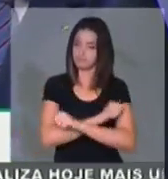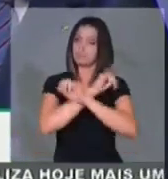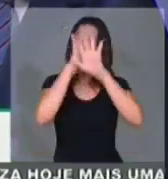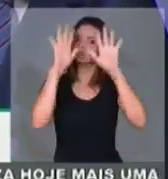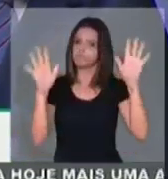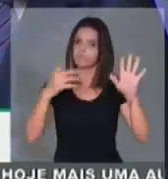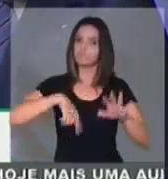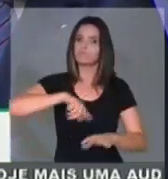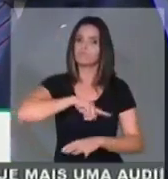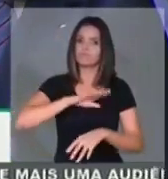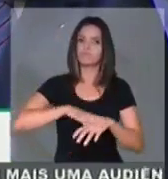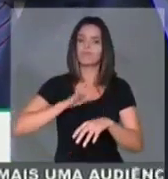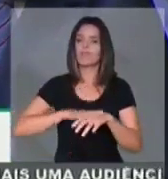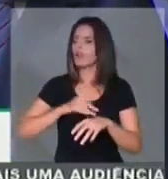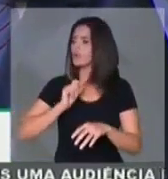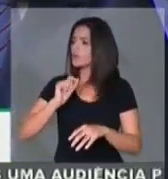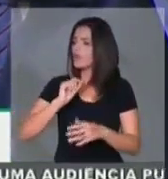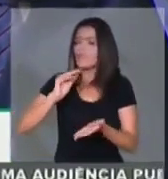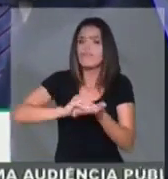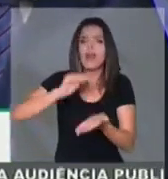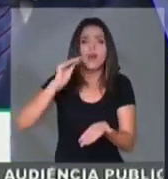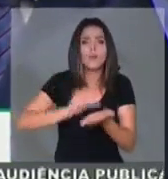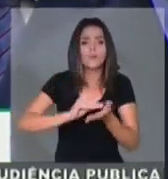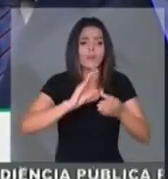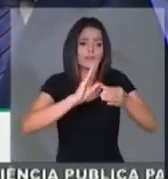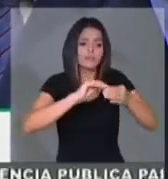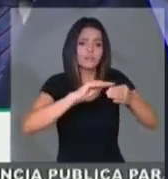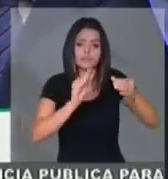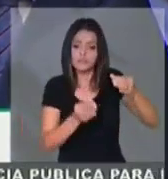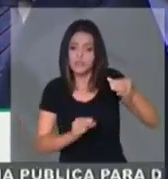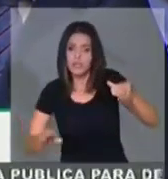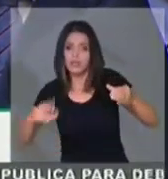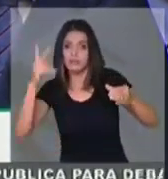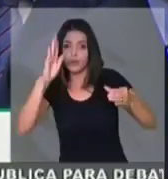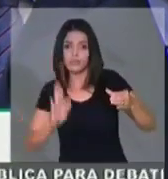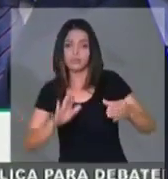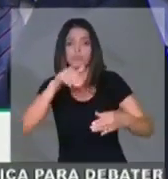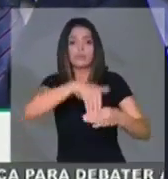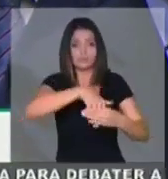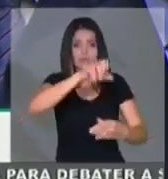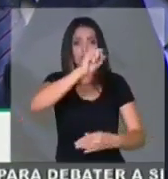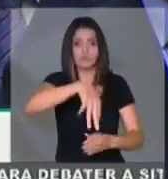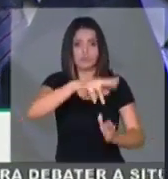possa tirar esse déficit de saneamento do Brasil. Por isso, o PSDB encaminha sim ao relatório do deputado Janinho.